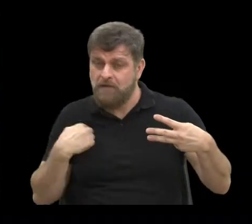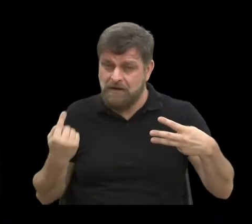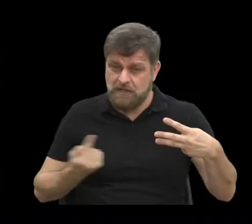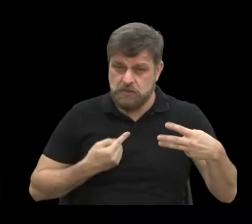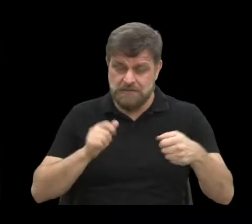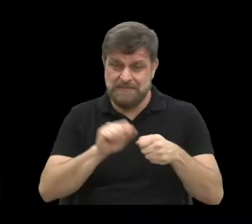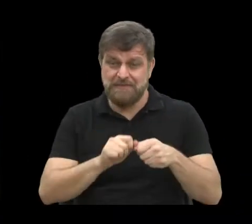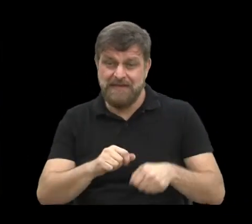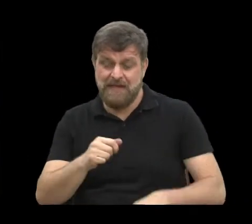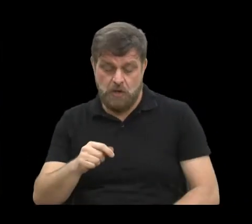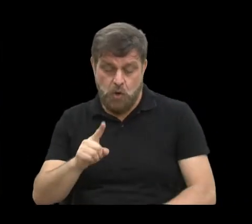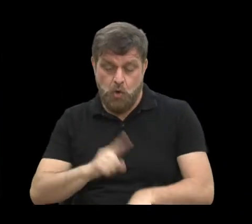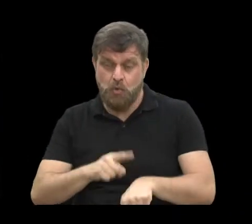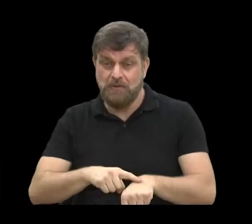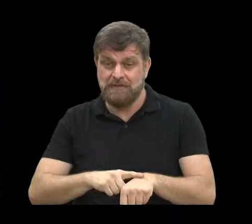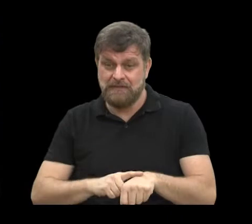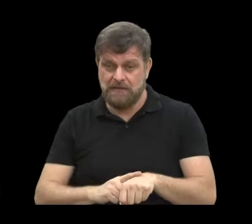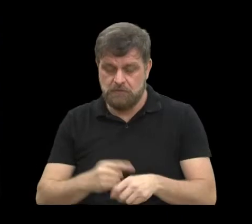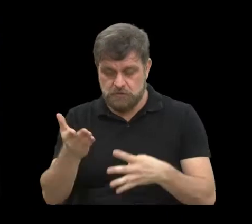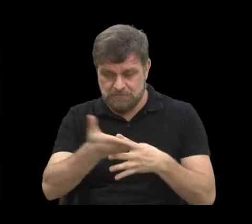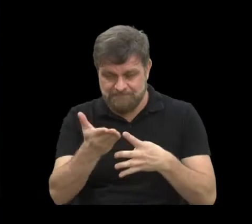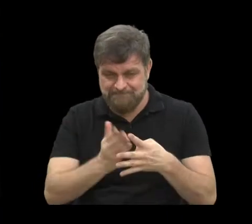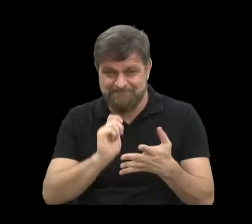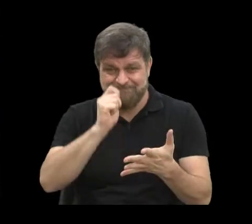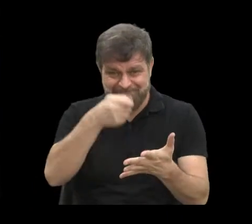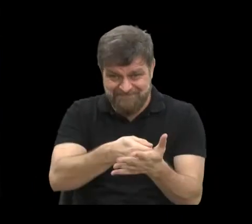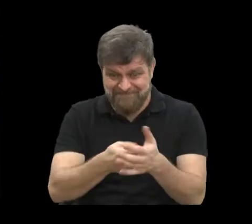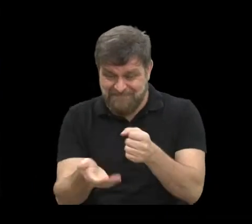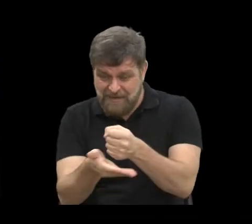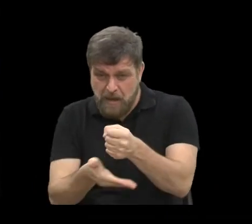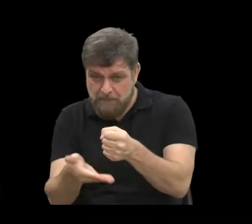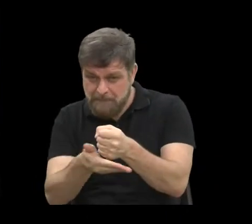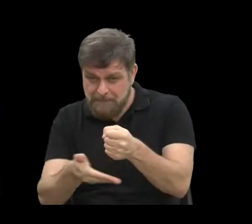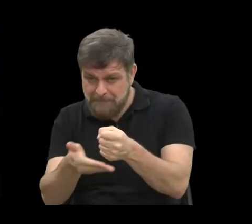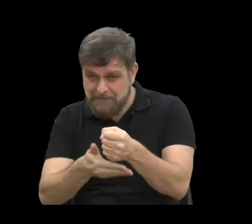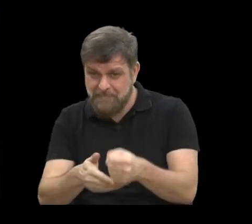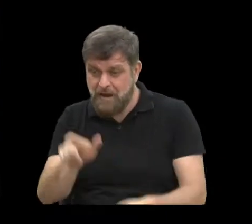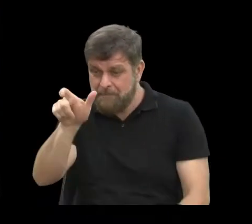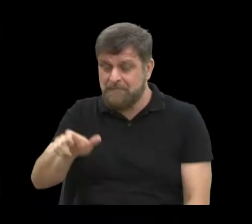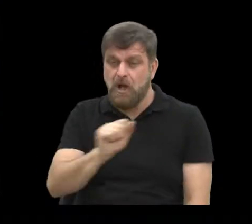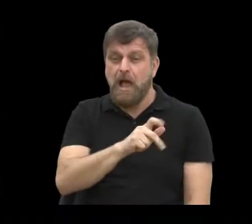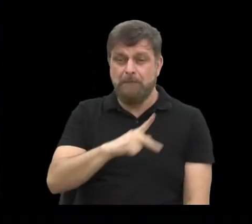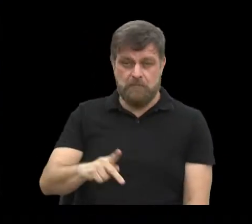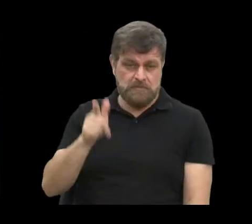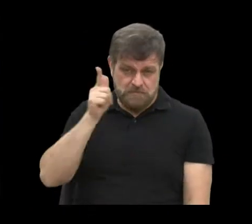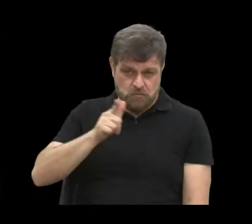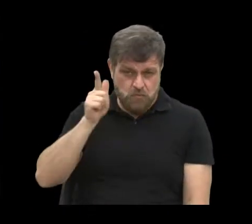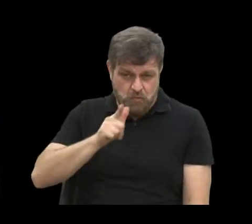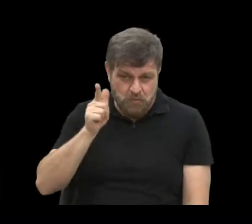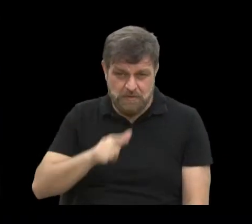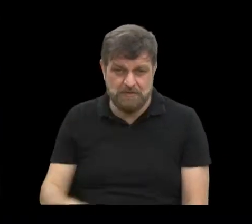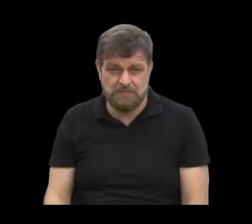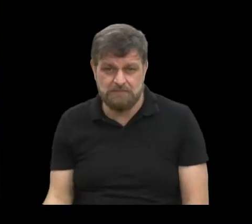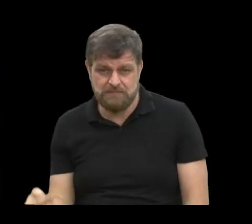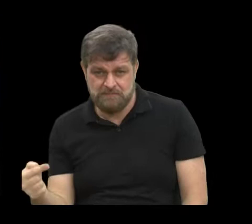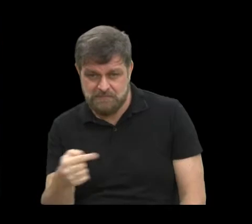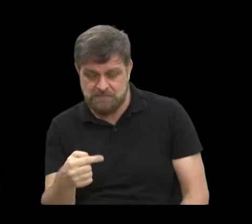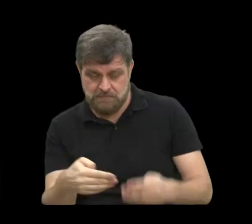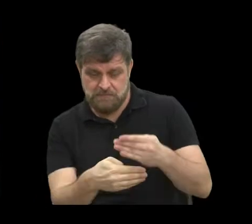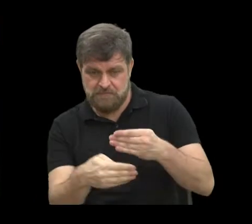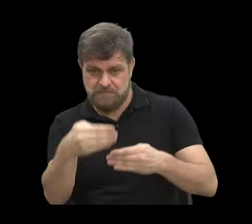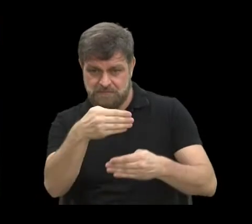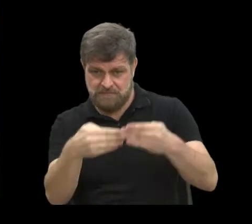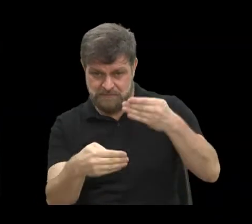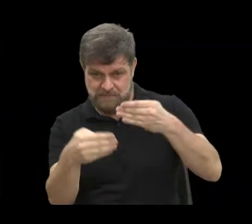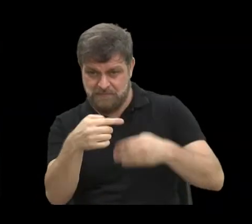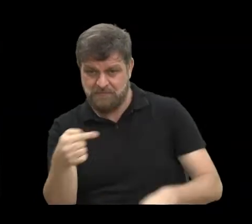o tempo de contribuição necessário para aposentar, ok? Então, nesse próximo slide